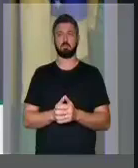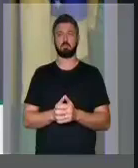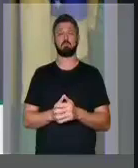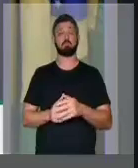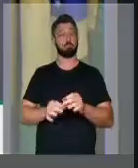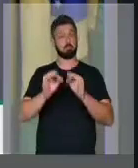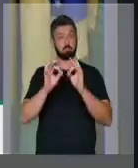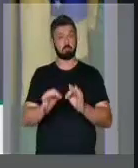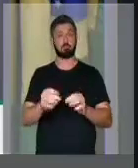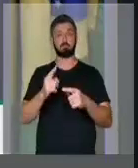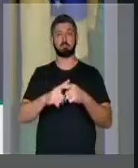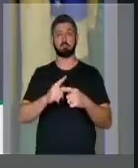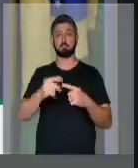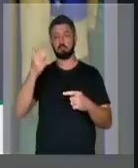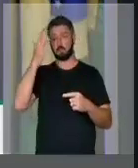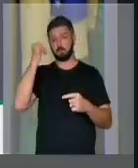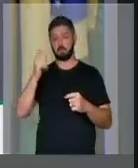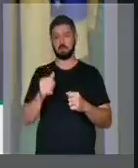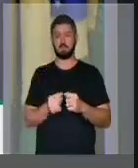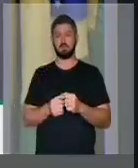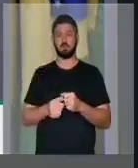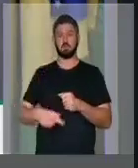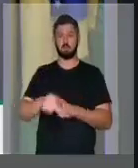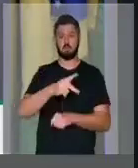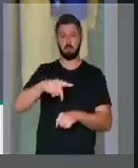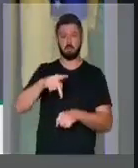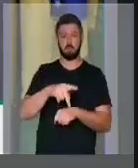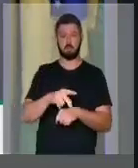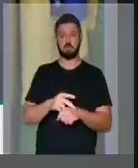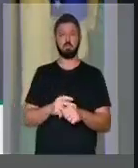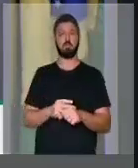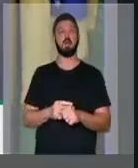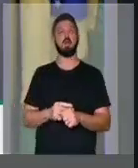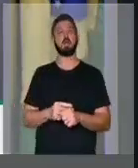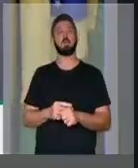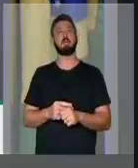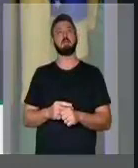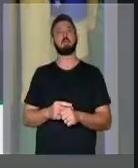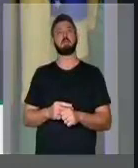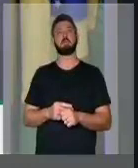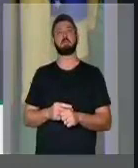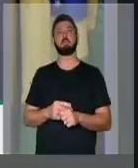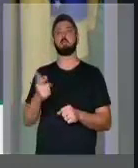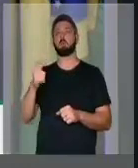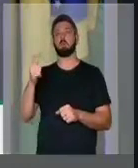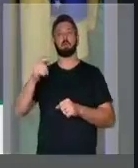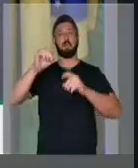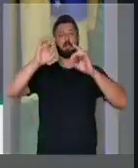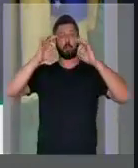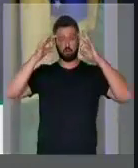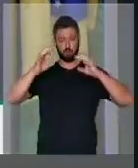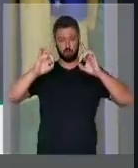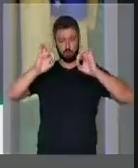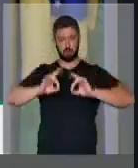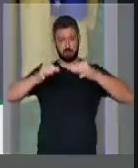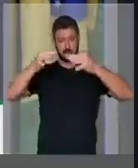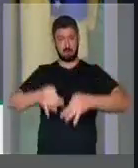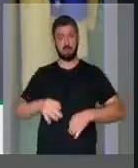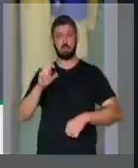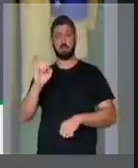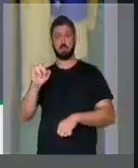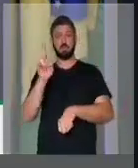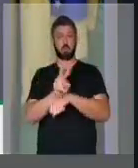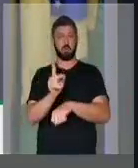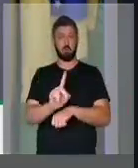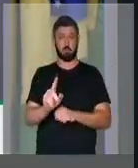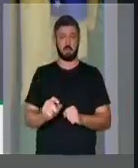Exatamente porque ela sabe que nenhum país é digno deste nome, senhor presidente, se não tiver a preservação,